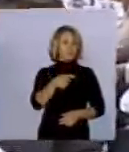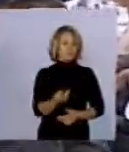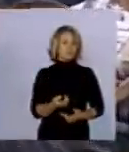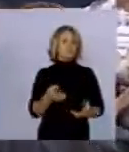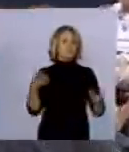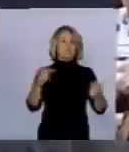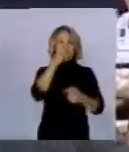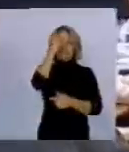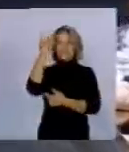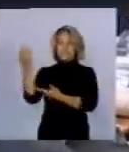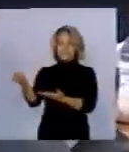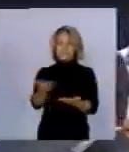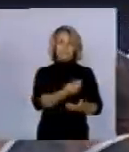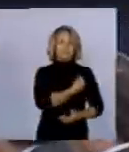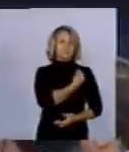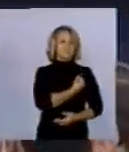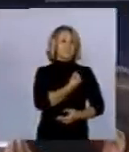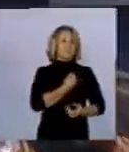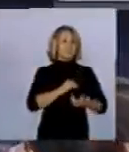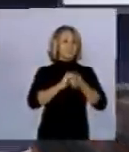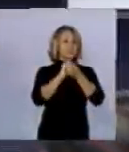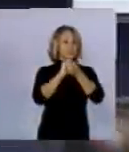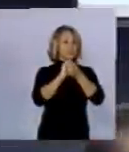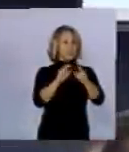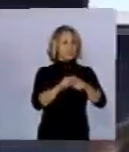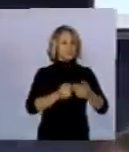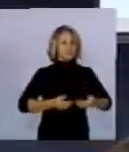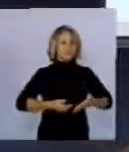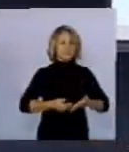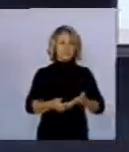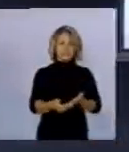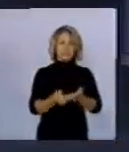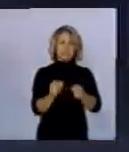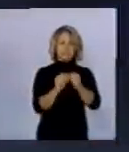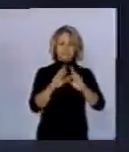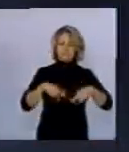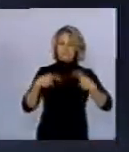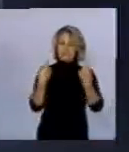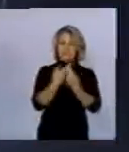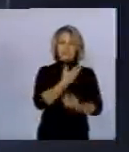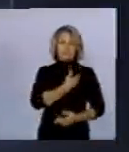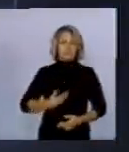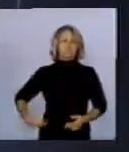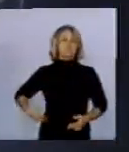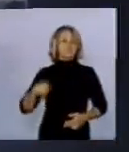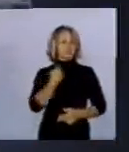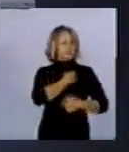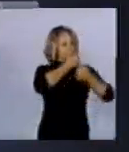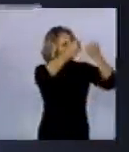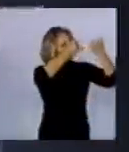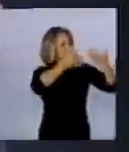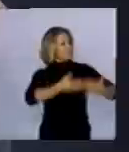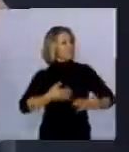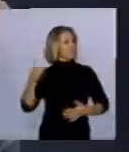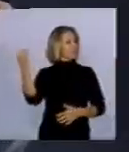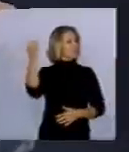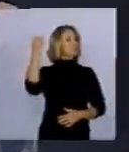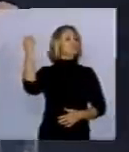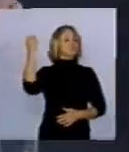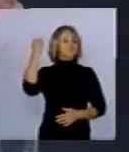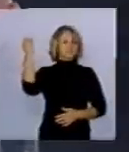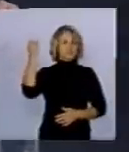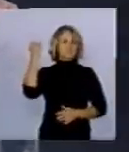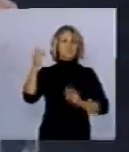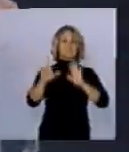presentes e Saúdo a iniciativa eh de realizar essa audiência pública para que possamos falar da importância